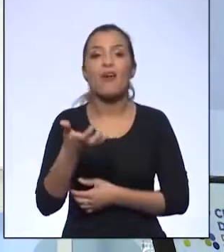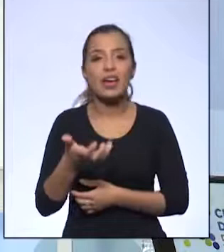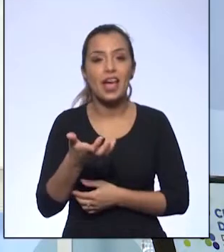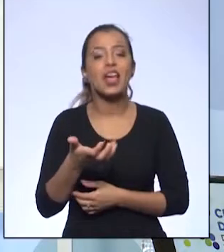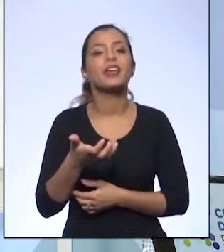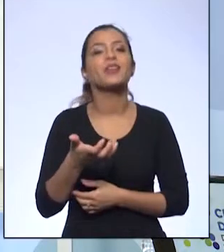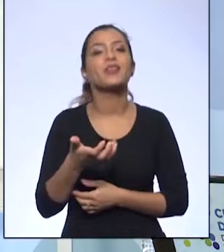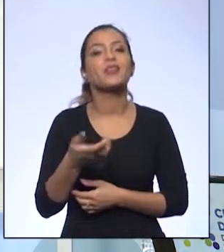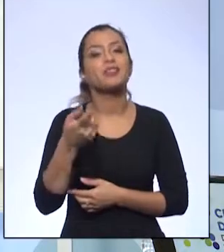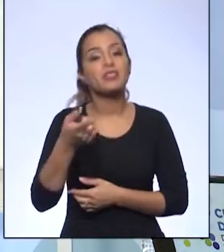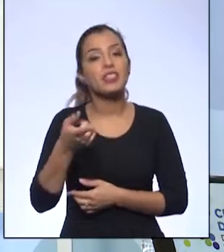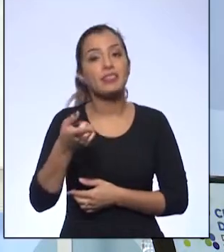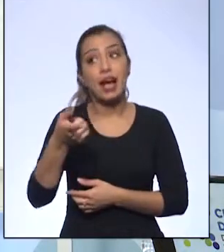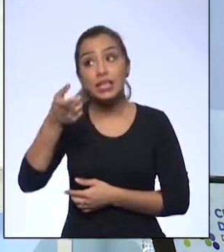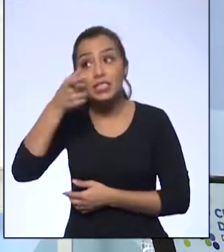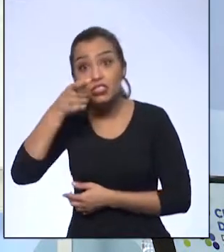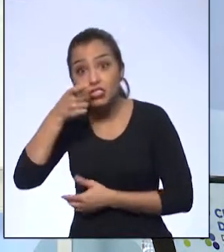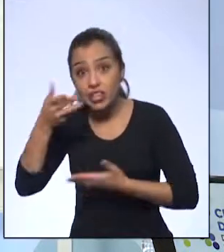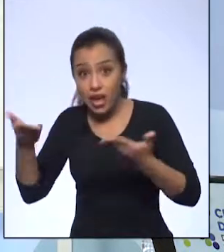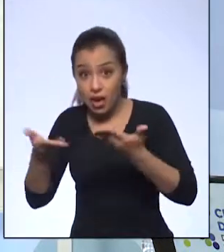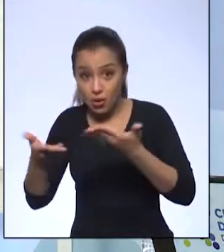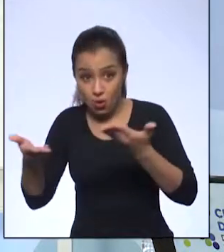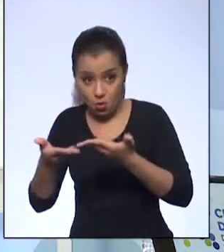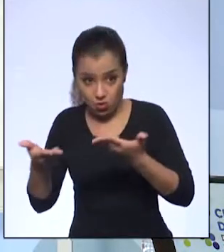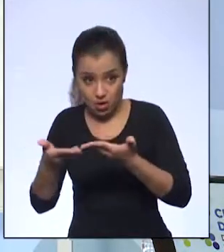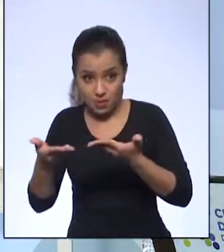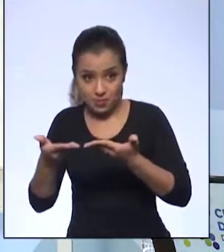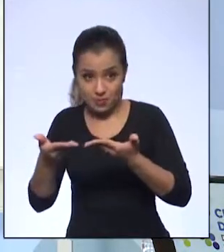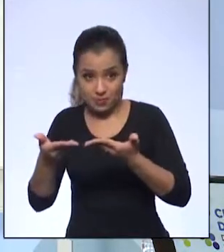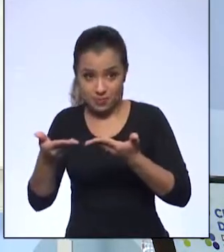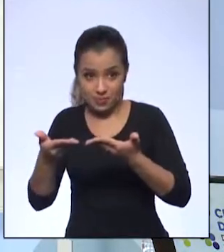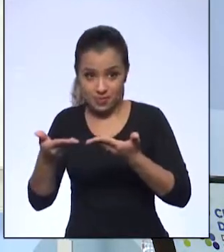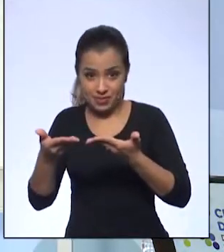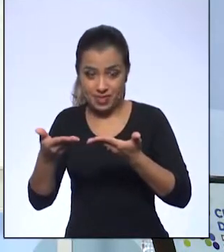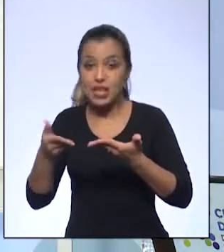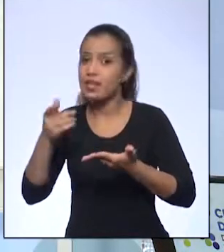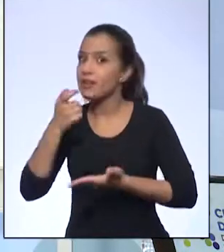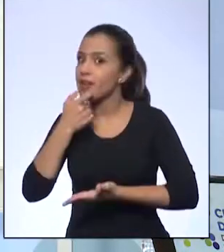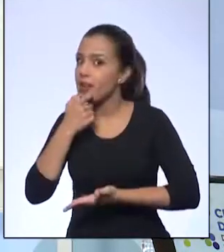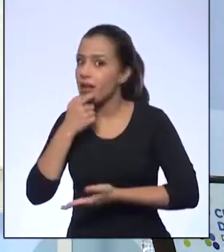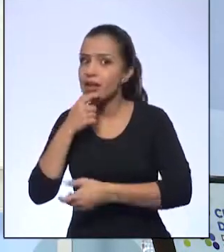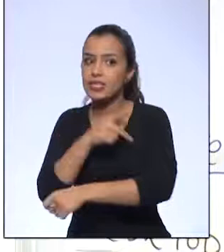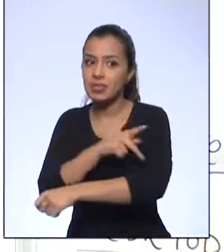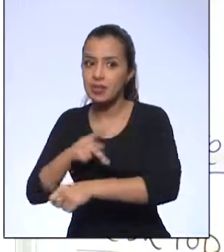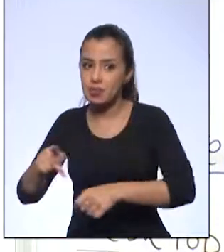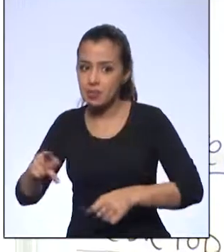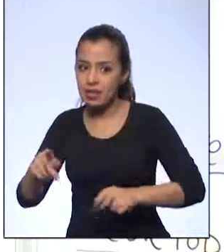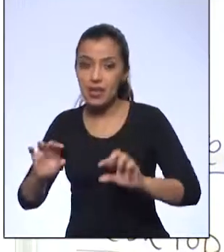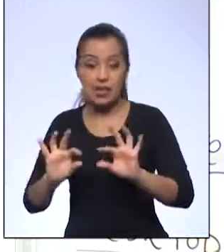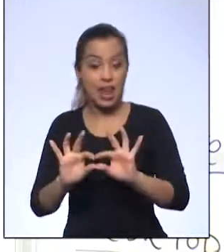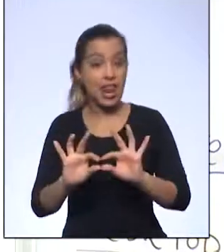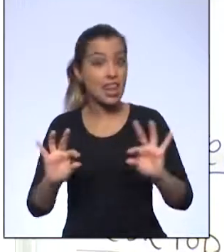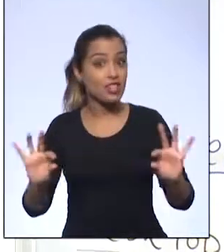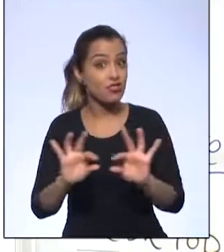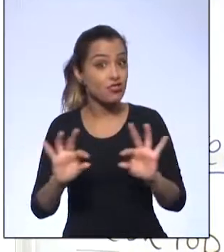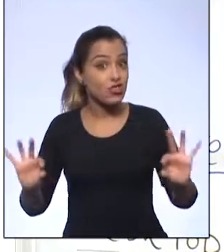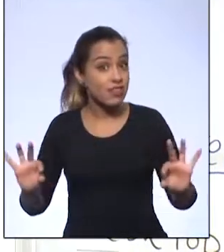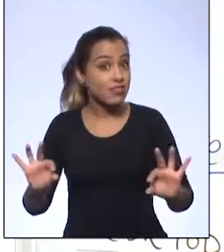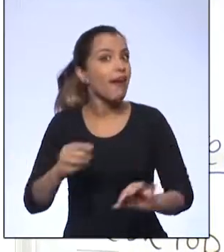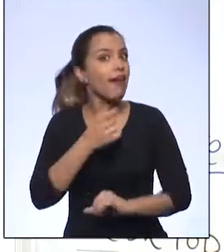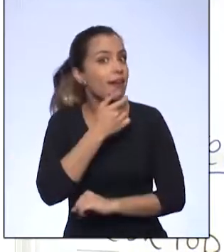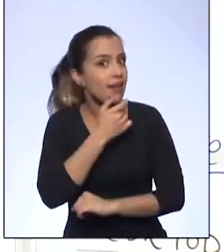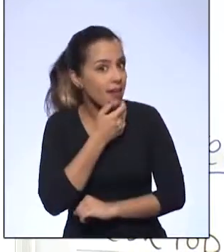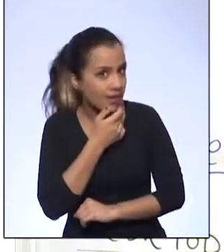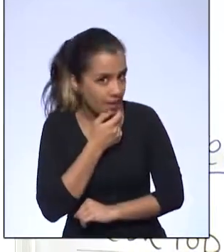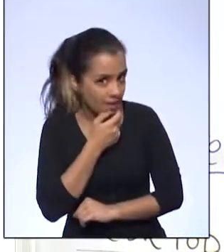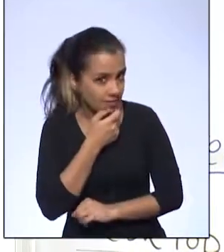as palavras. Vocês vão assistir o vídeo agora. O vídeo vai estar em inglês, com a legenda em inglês. O que eu quero que